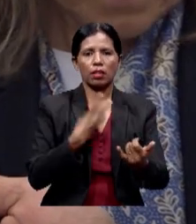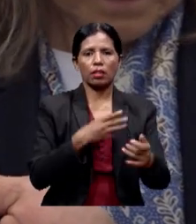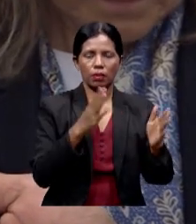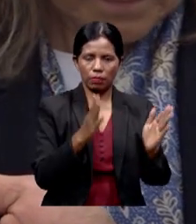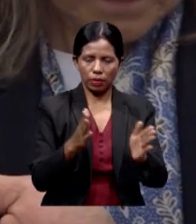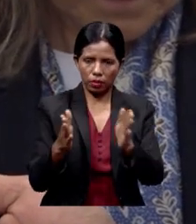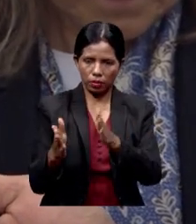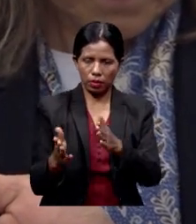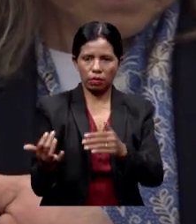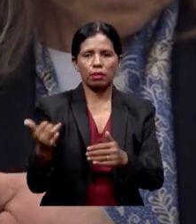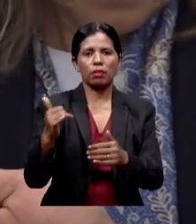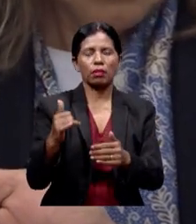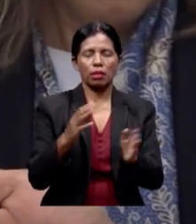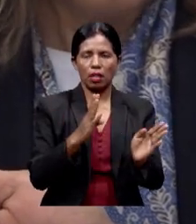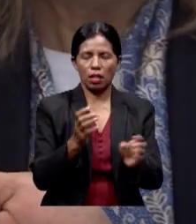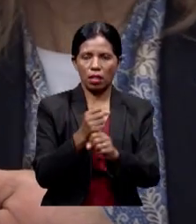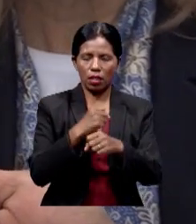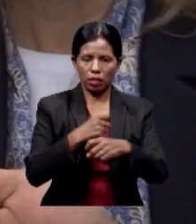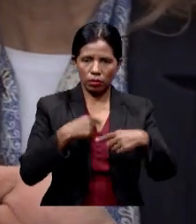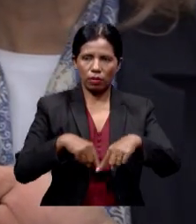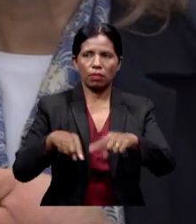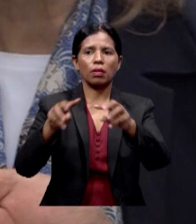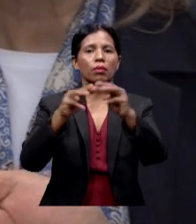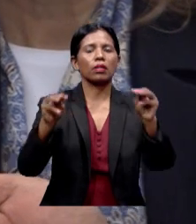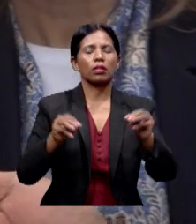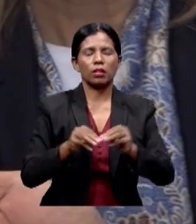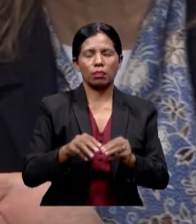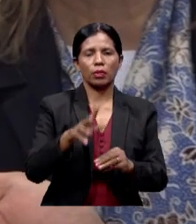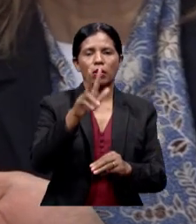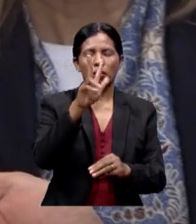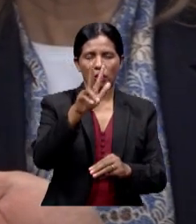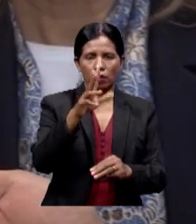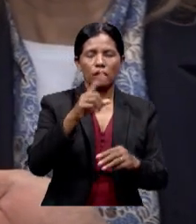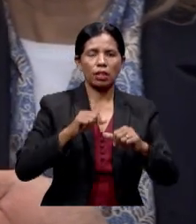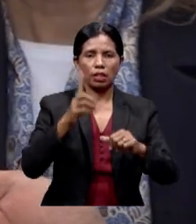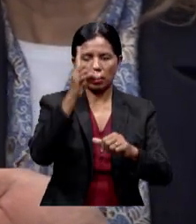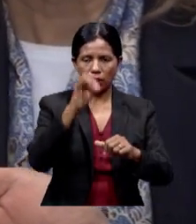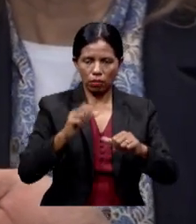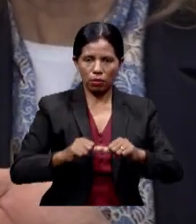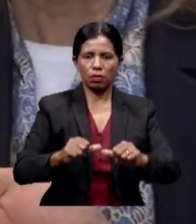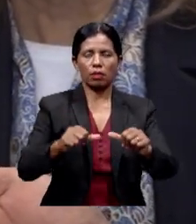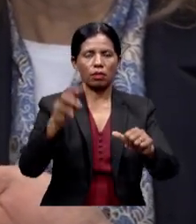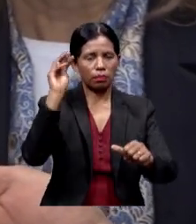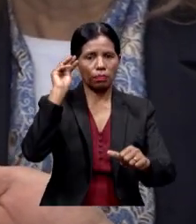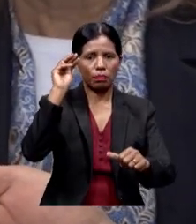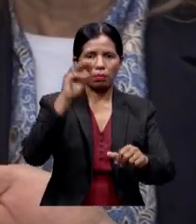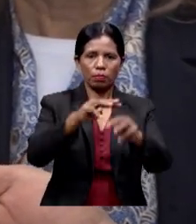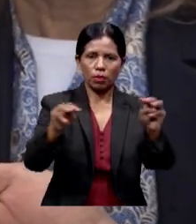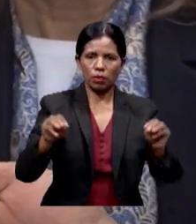ATU ESPANDE BA MUNISIPI TOGO DILI CONTINUA BA MUNISIPI